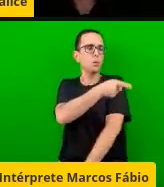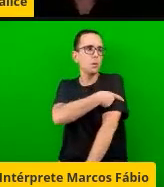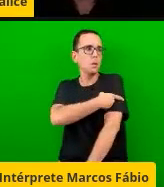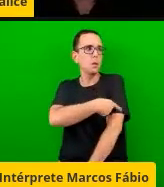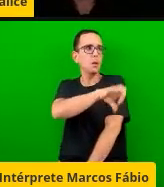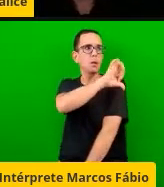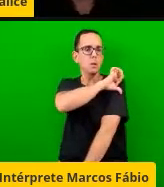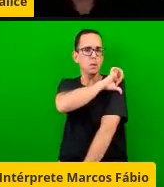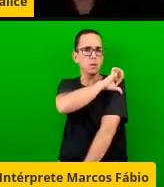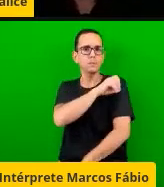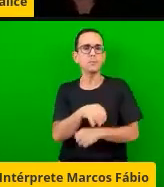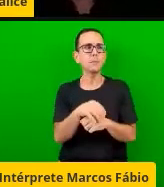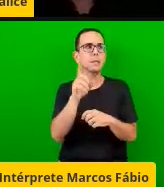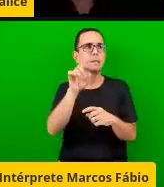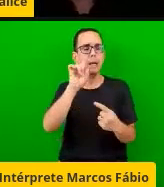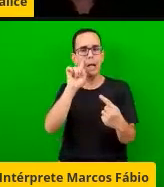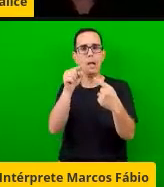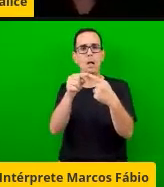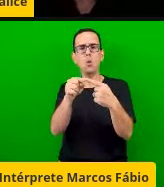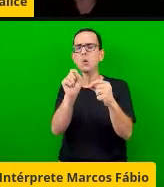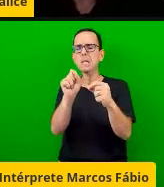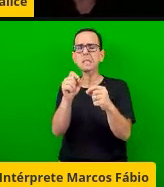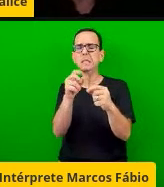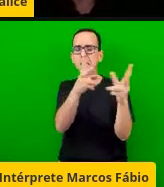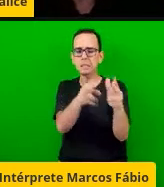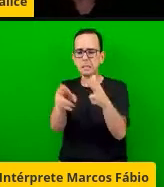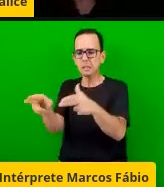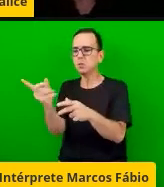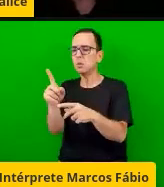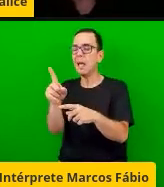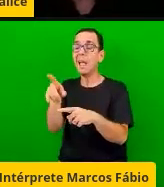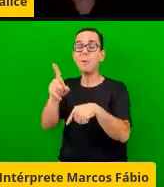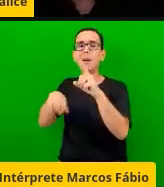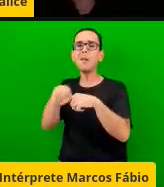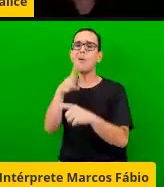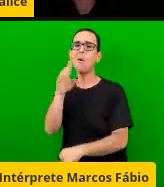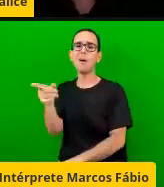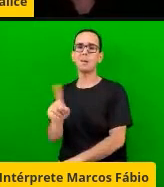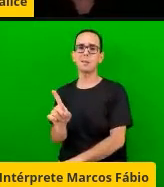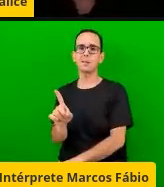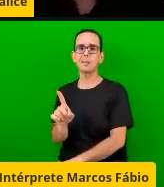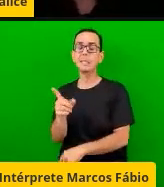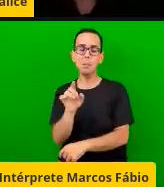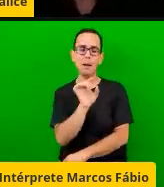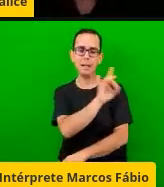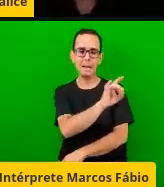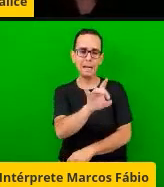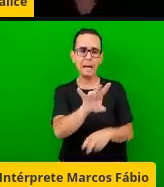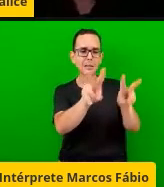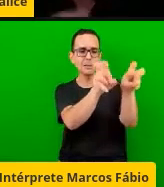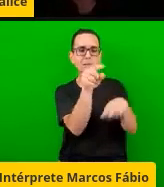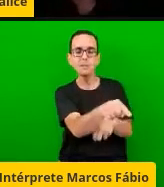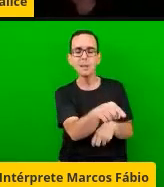unidades temáticas, elas se repetem. O que não se repetem são os objetos de conhecimento. Então, para cada unidade temática dessa, eu vou ter objetos